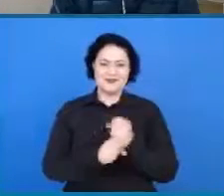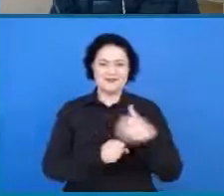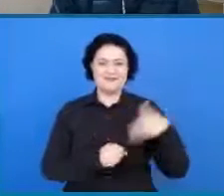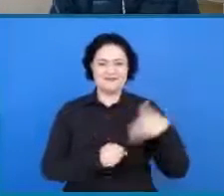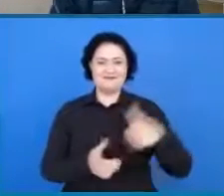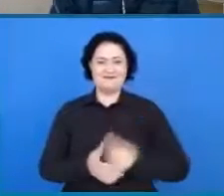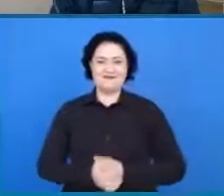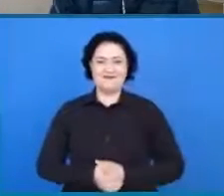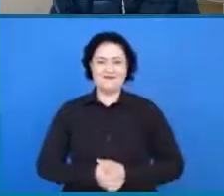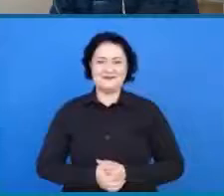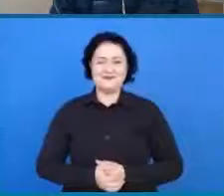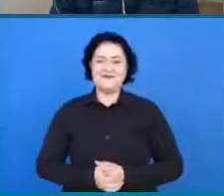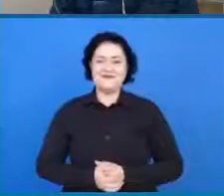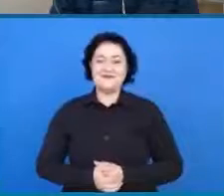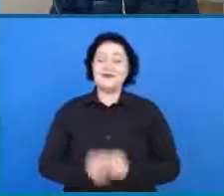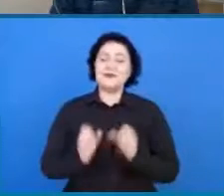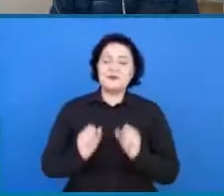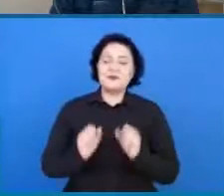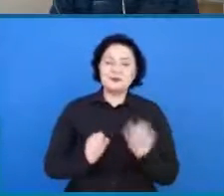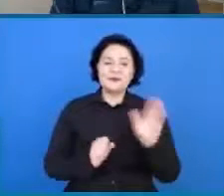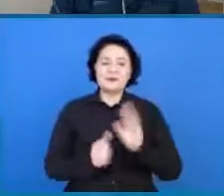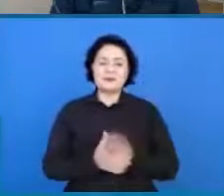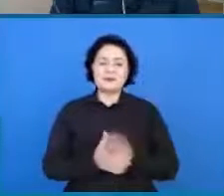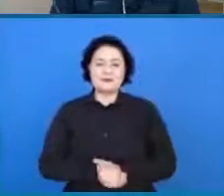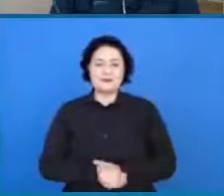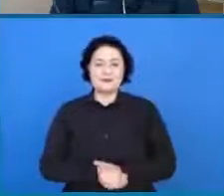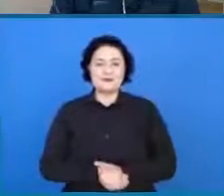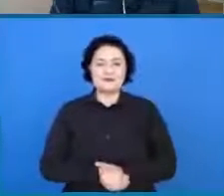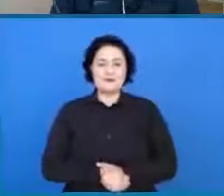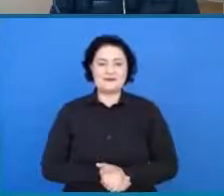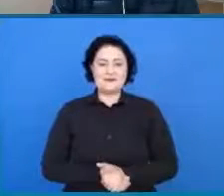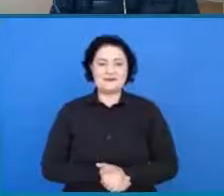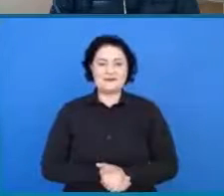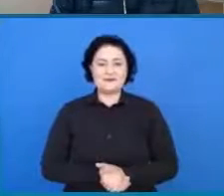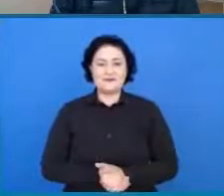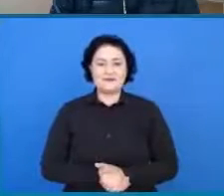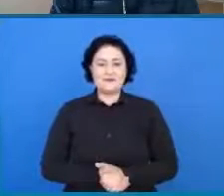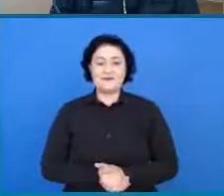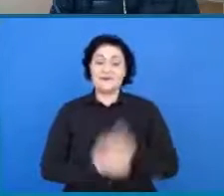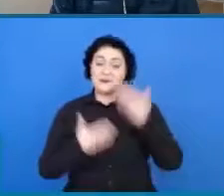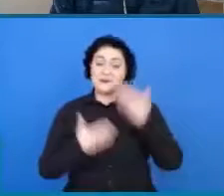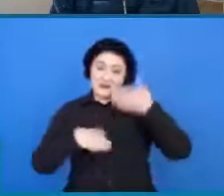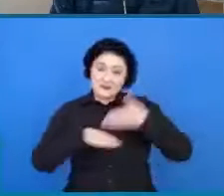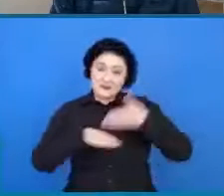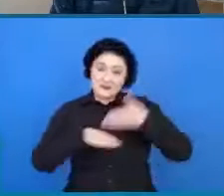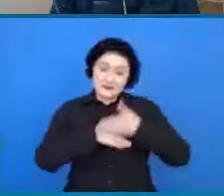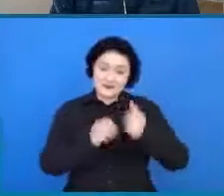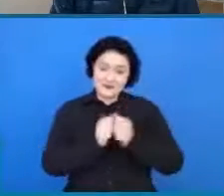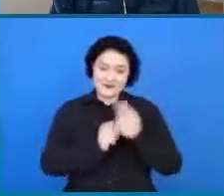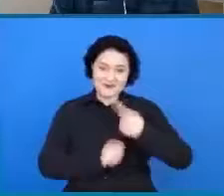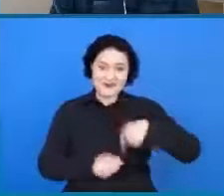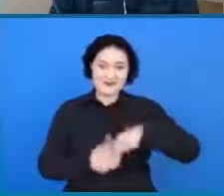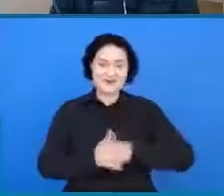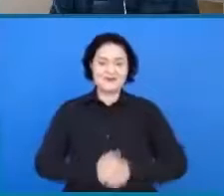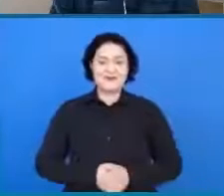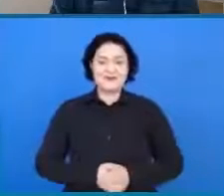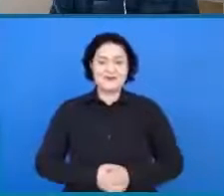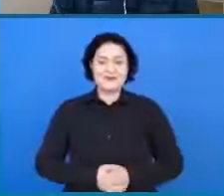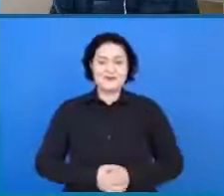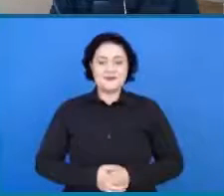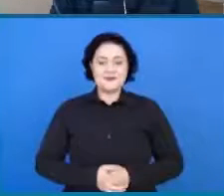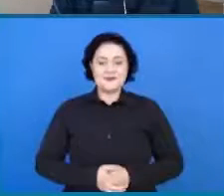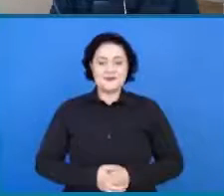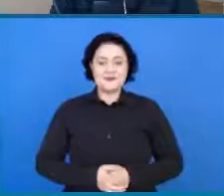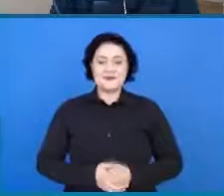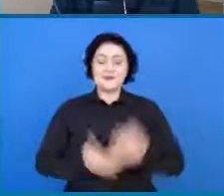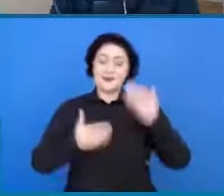e dispersa assim então por gentileza pois Obrigado pela sua presença conosco eu quero